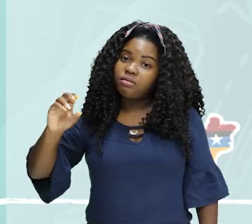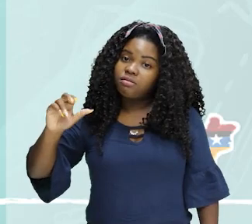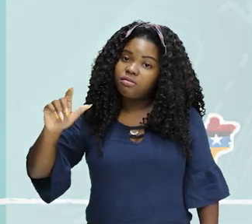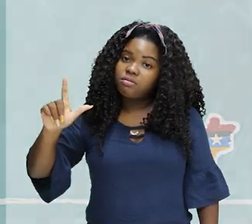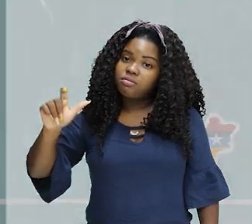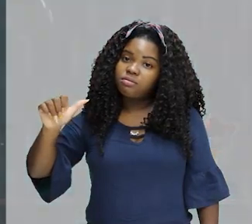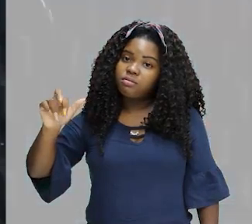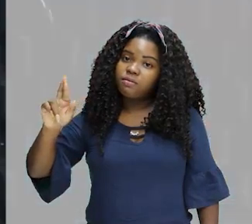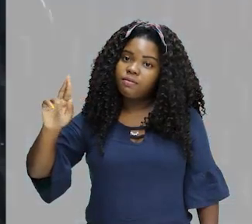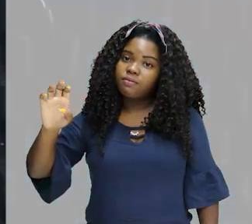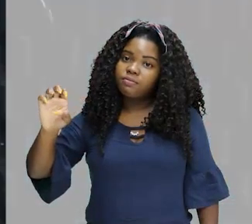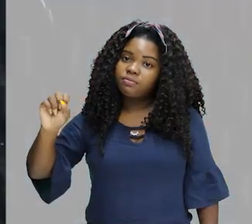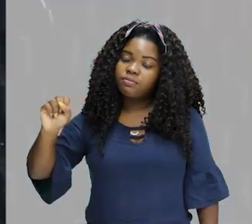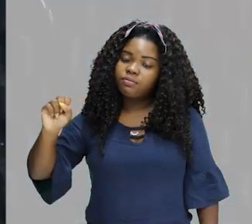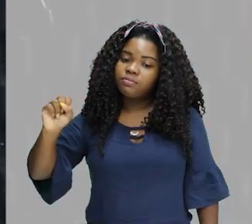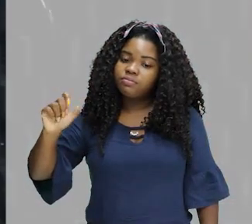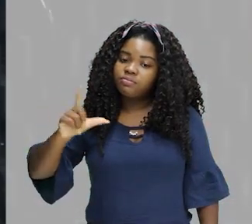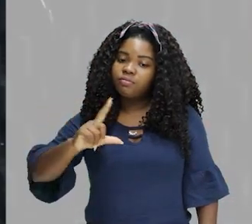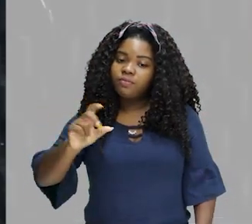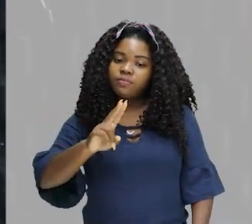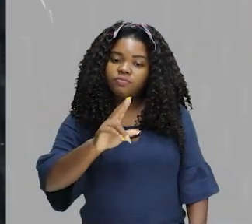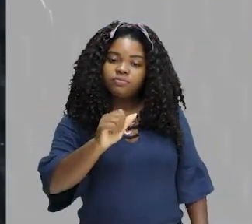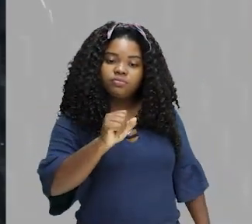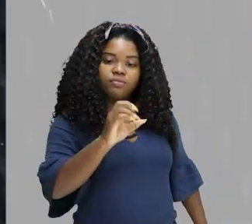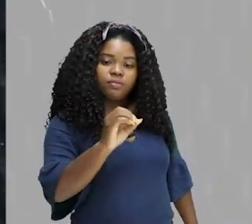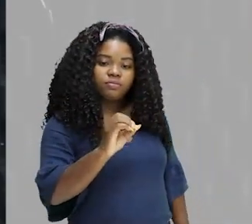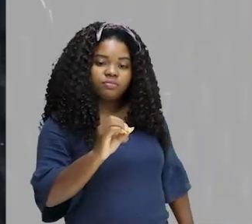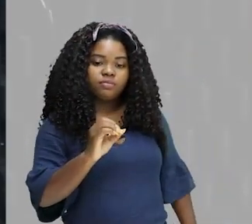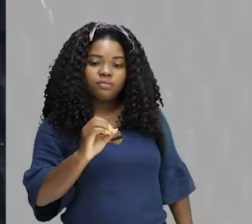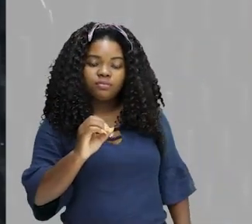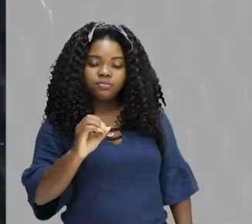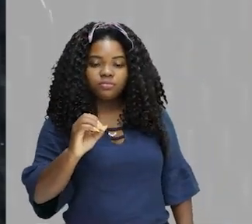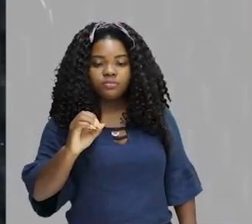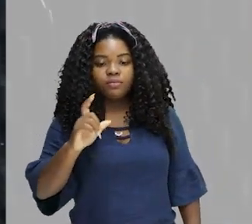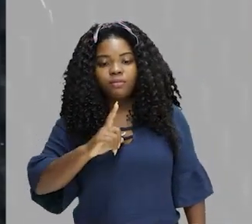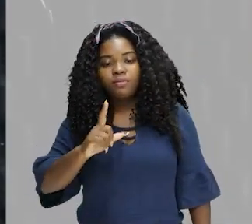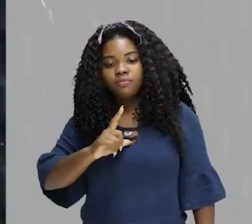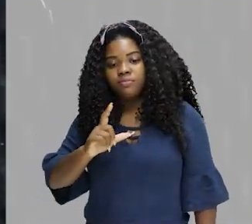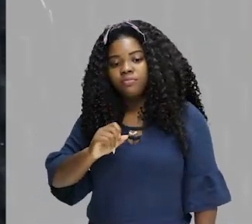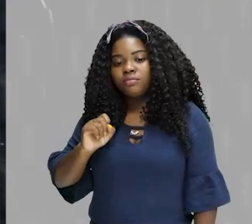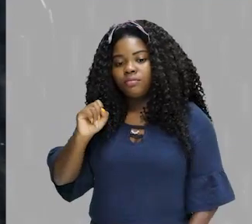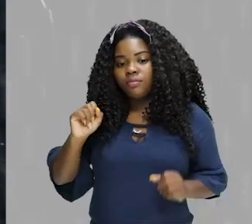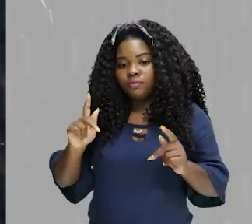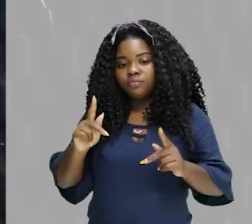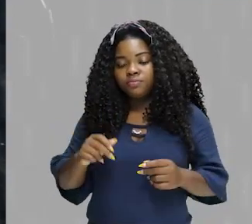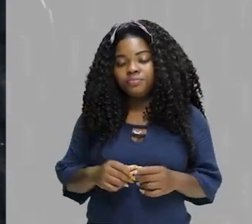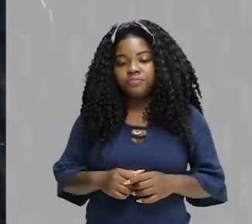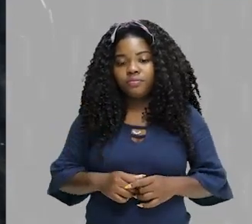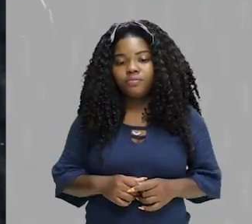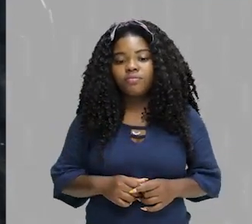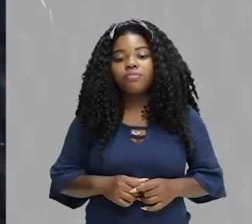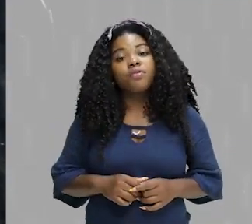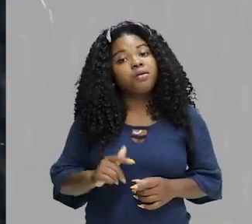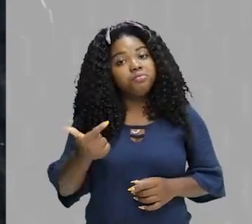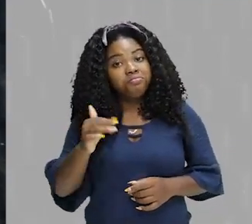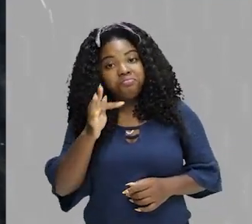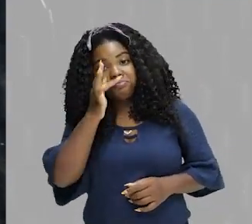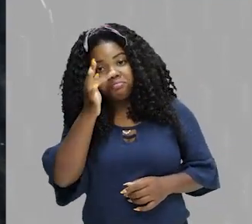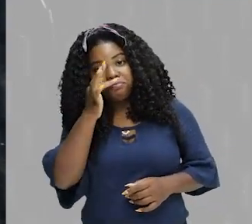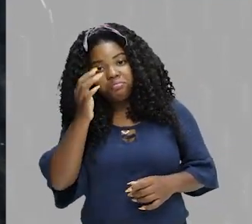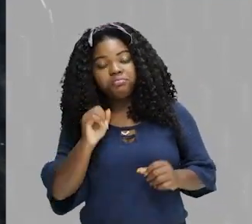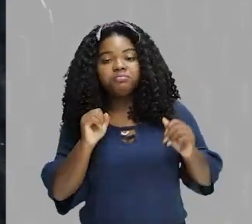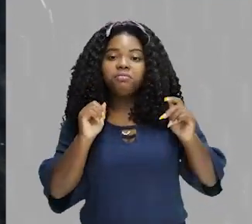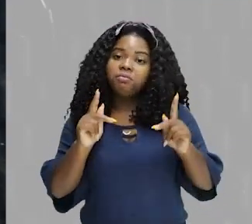A presença dos vasos condutores ela vai surgir a partir das pteridófitas. Sem flores, realmente